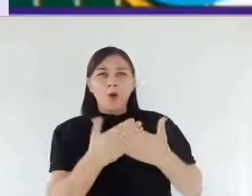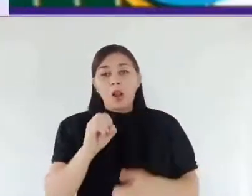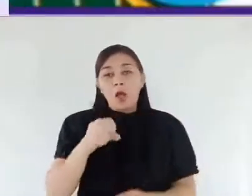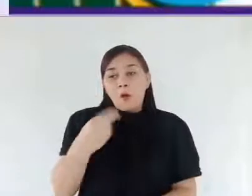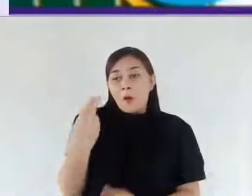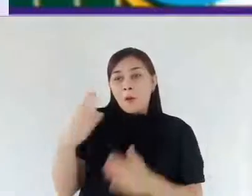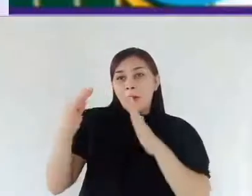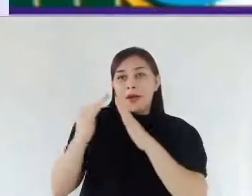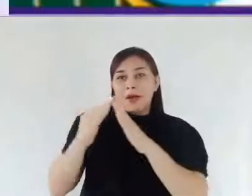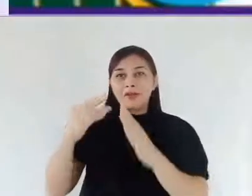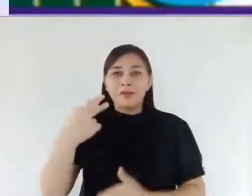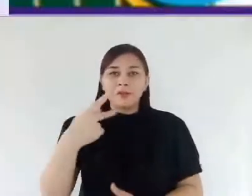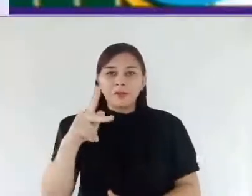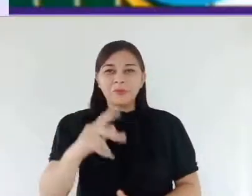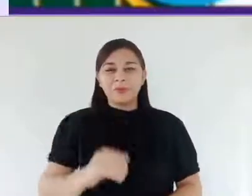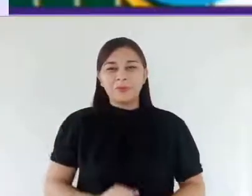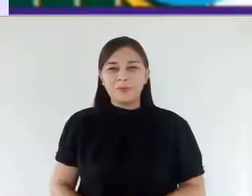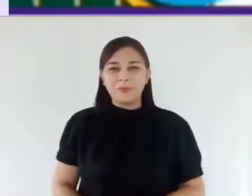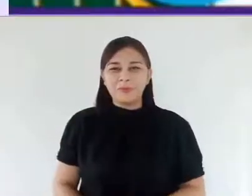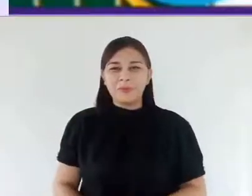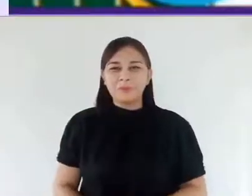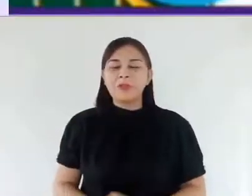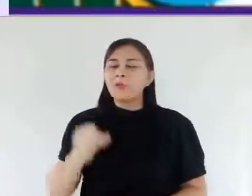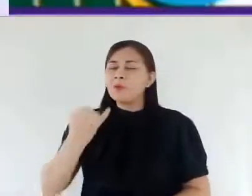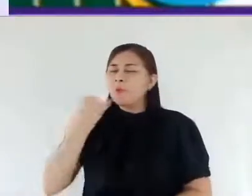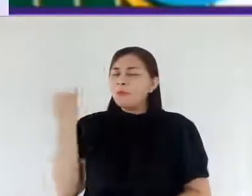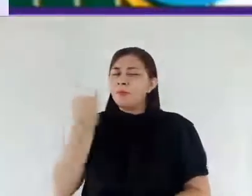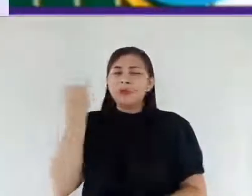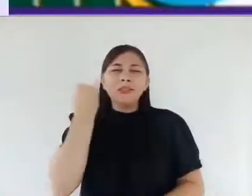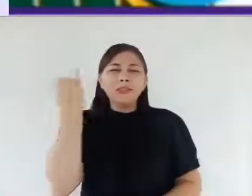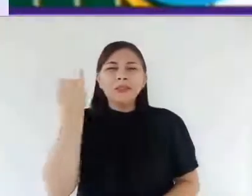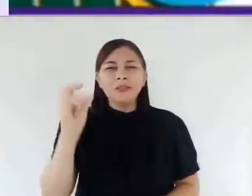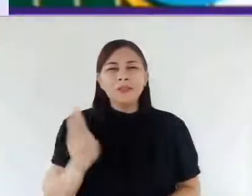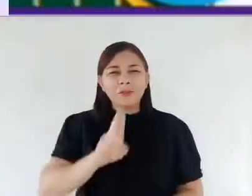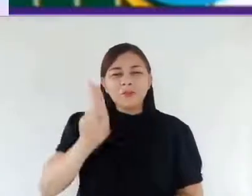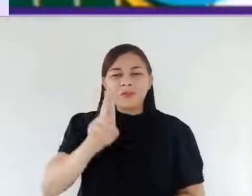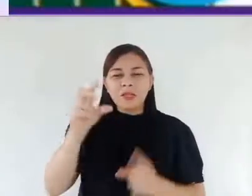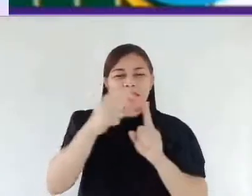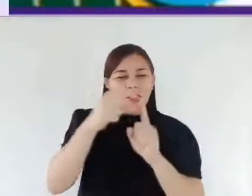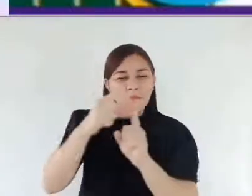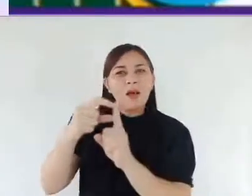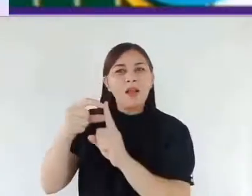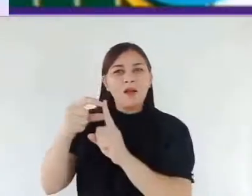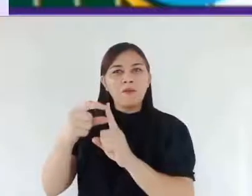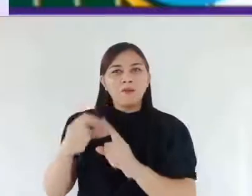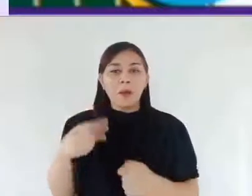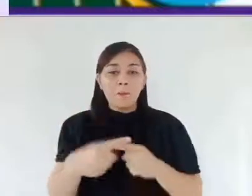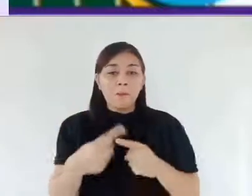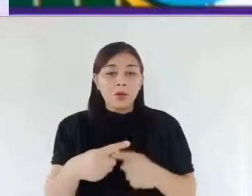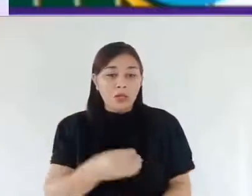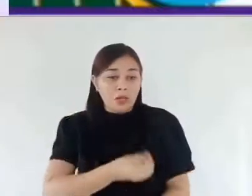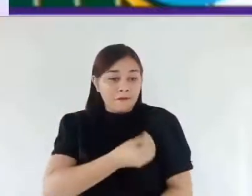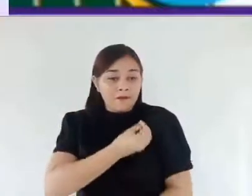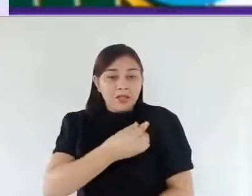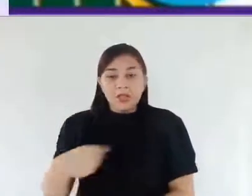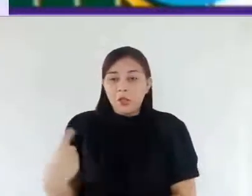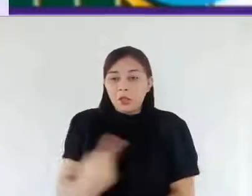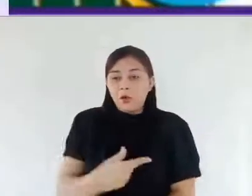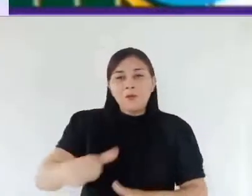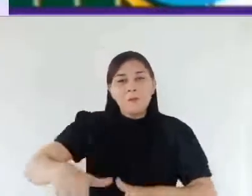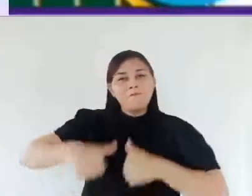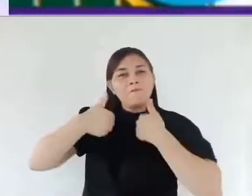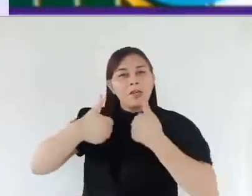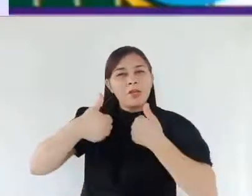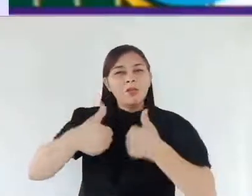em casa? A importância de usar essas palavrinhas faz a vida da gente ser bem melhor,